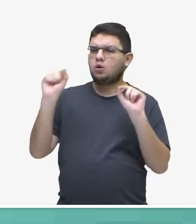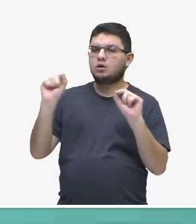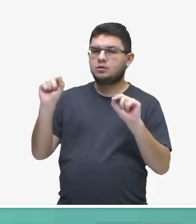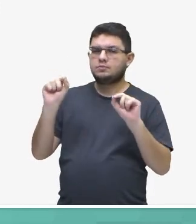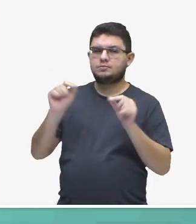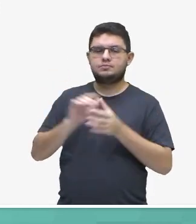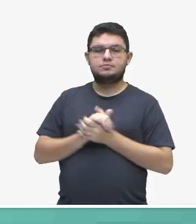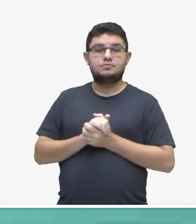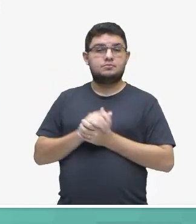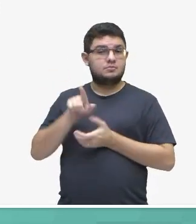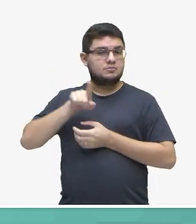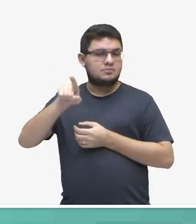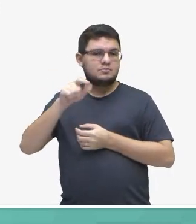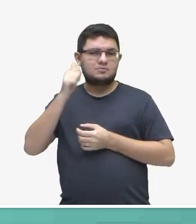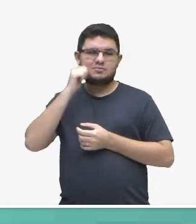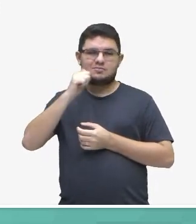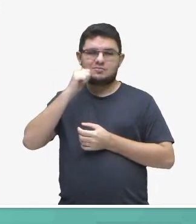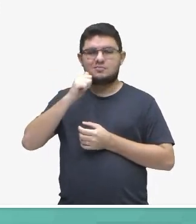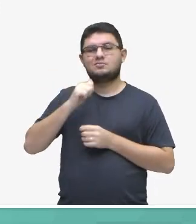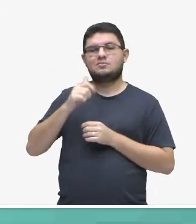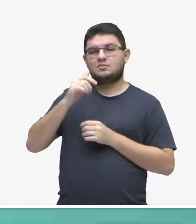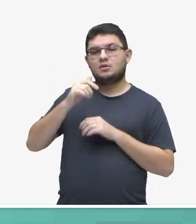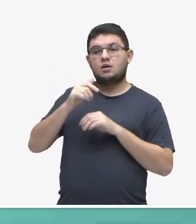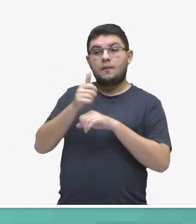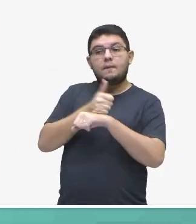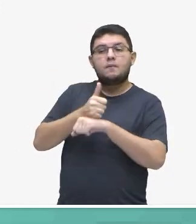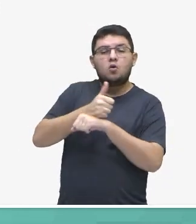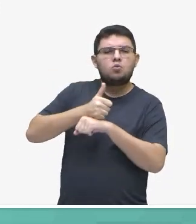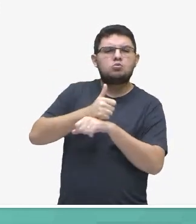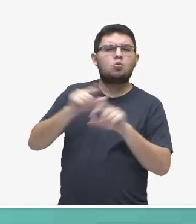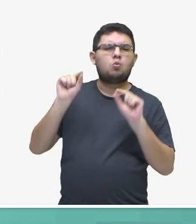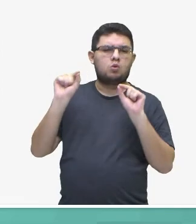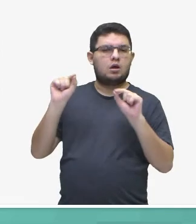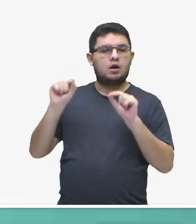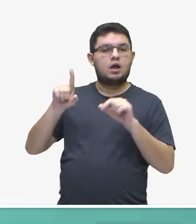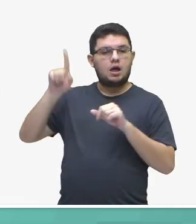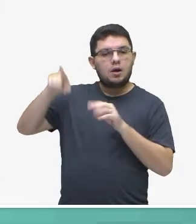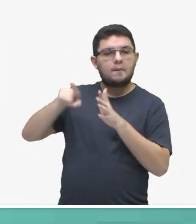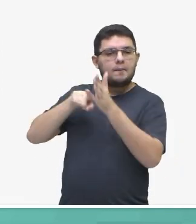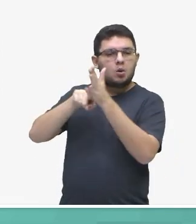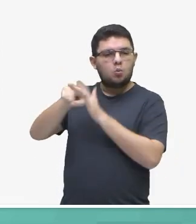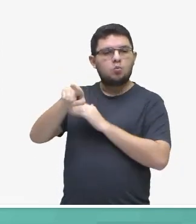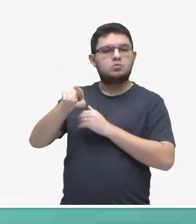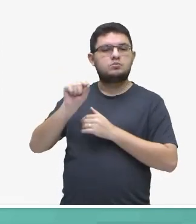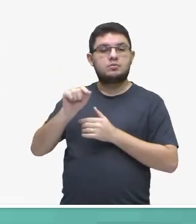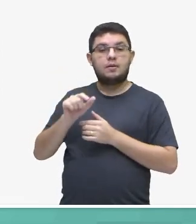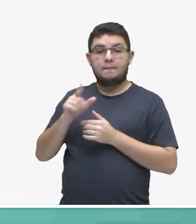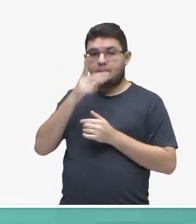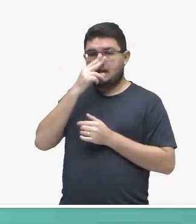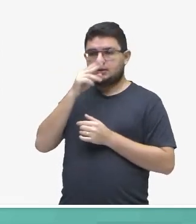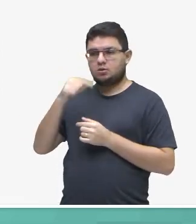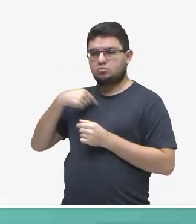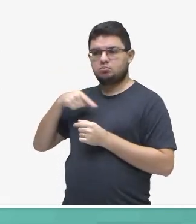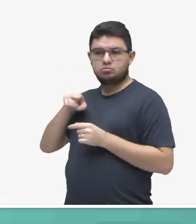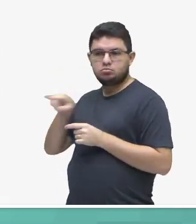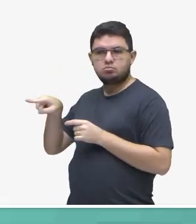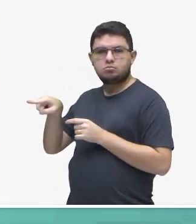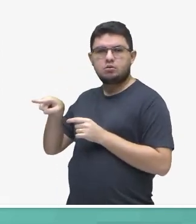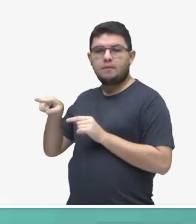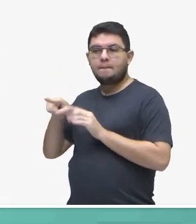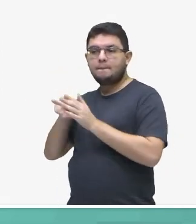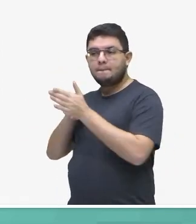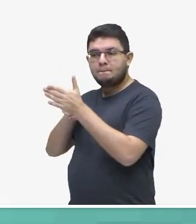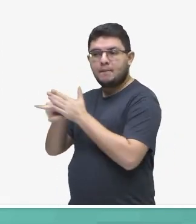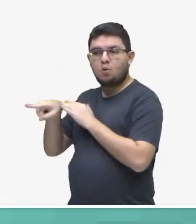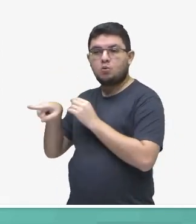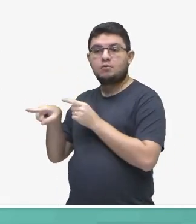saber a profissão daquela pessoa, né? Eu estou perguntando para alguém sobre uma terceira pessoa, que fique claro que não é uma pergunta direta, e